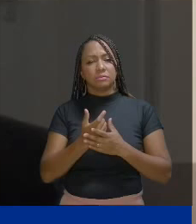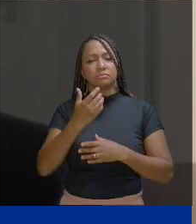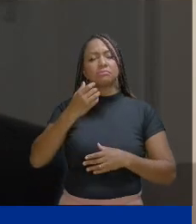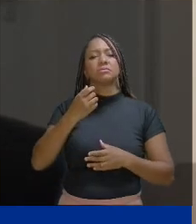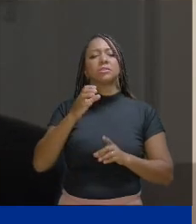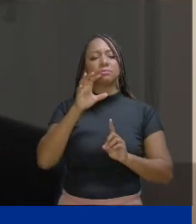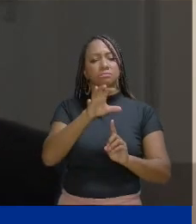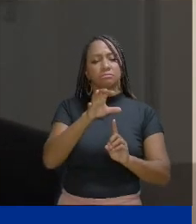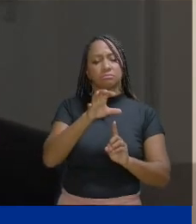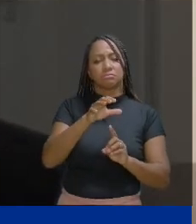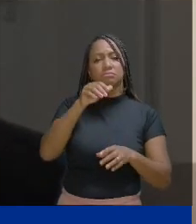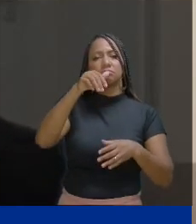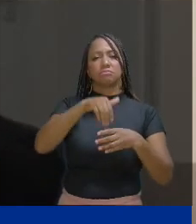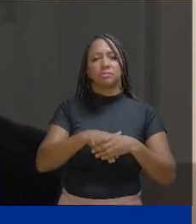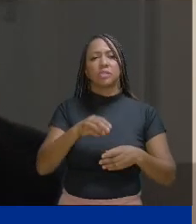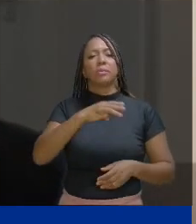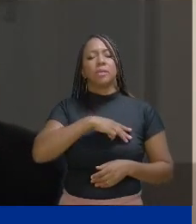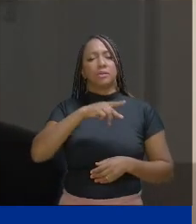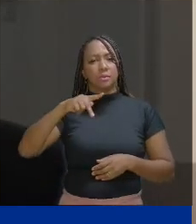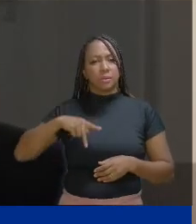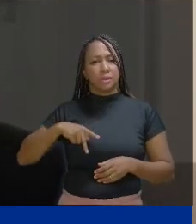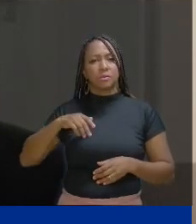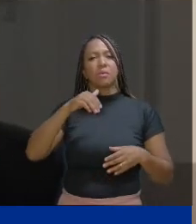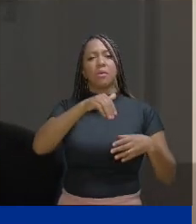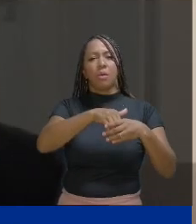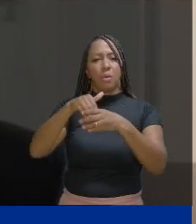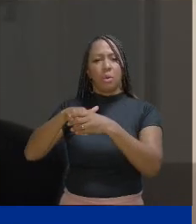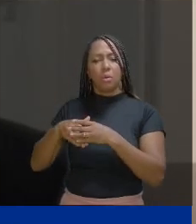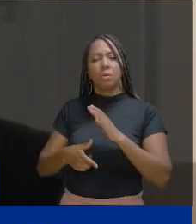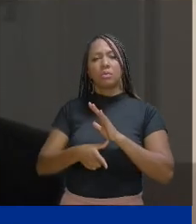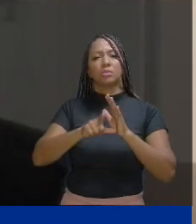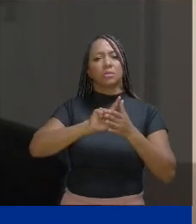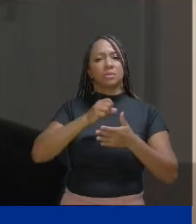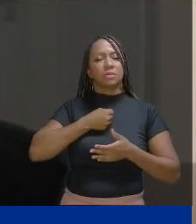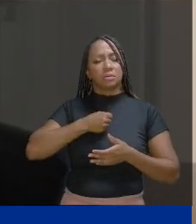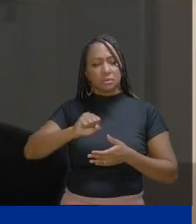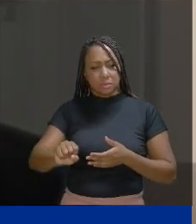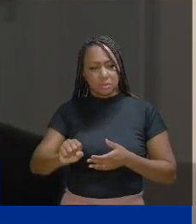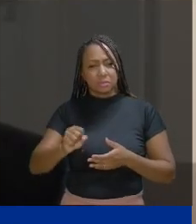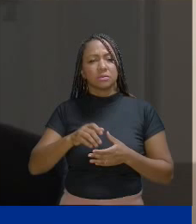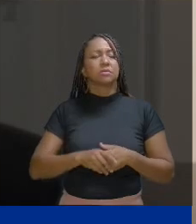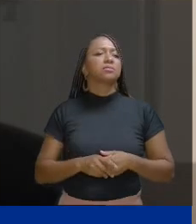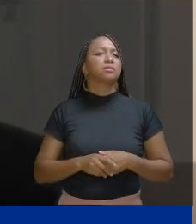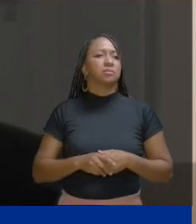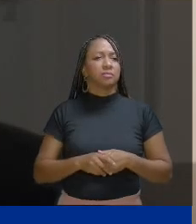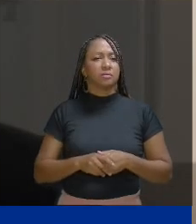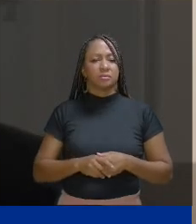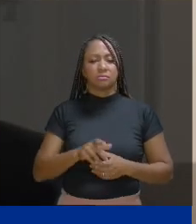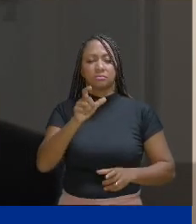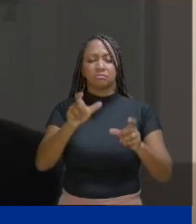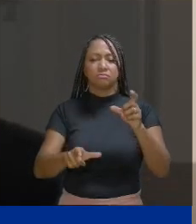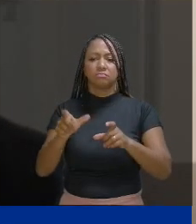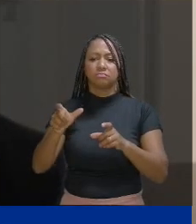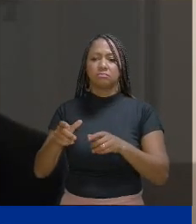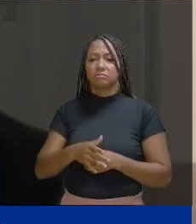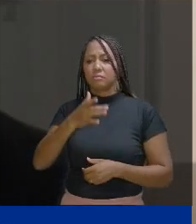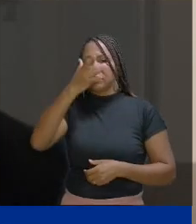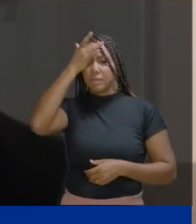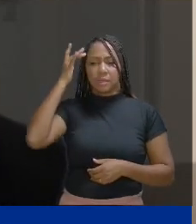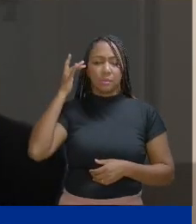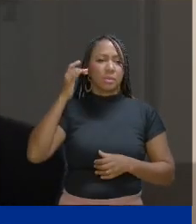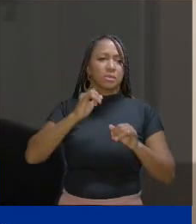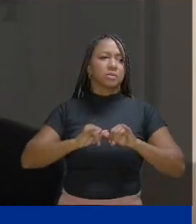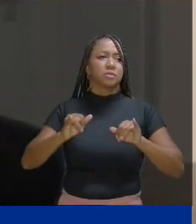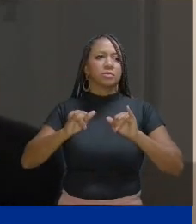de votos. O MP e o acórdão anterior defendem que quem foi transportado foram eleitores e não pessoas